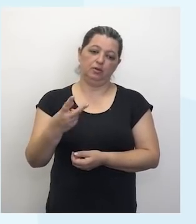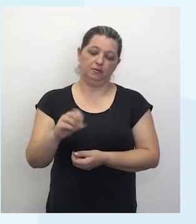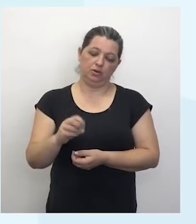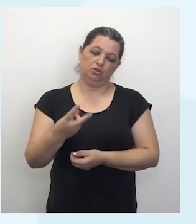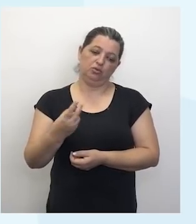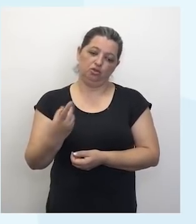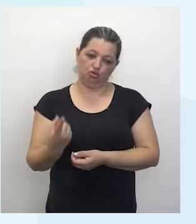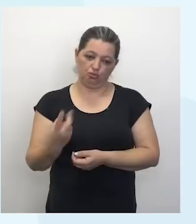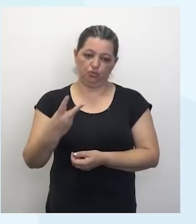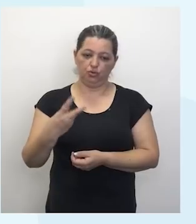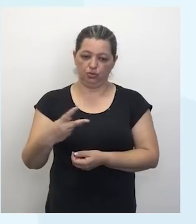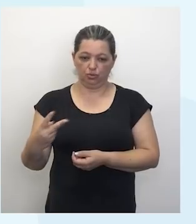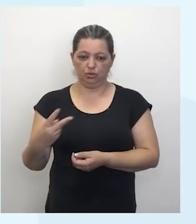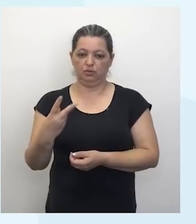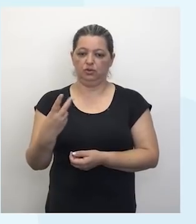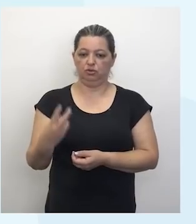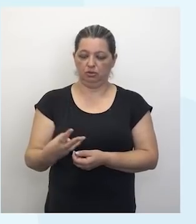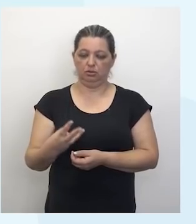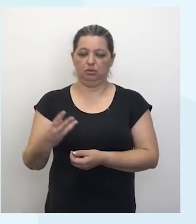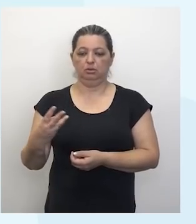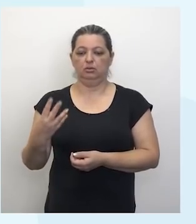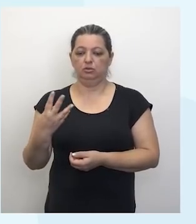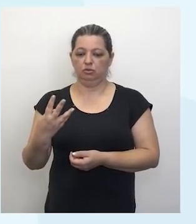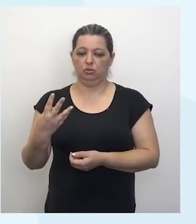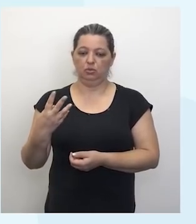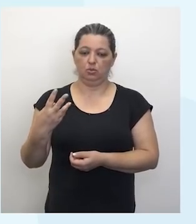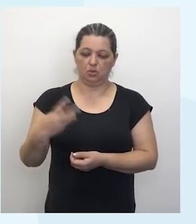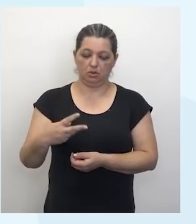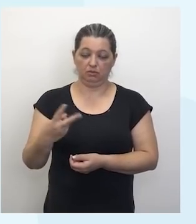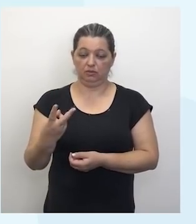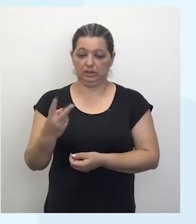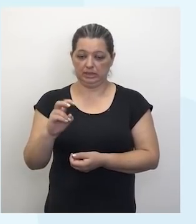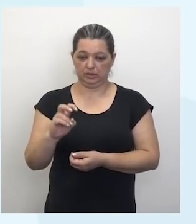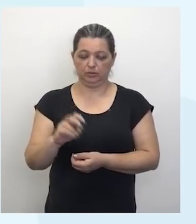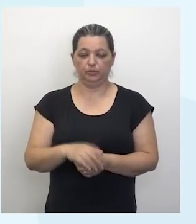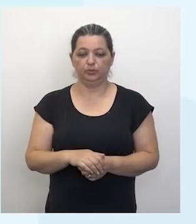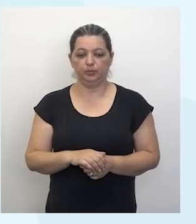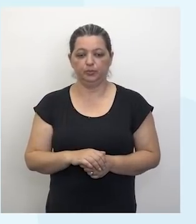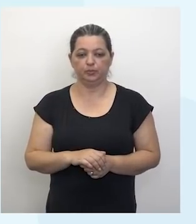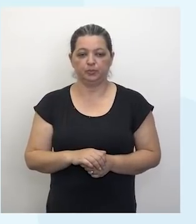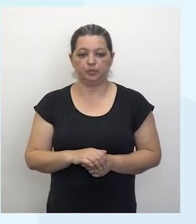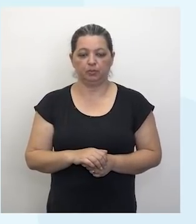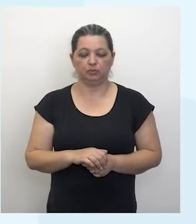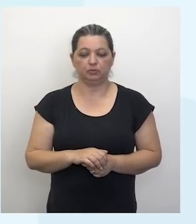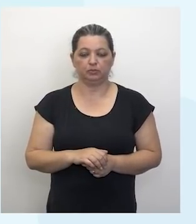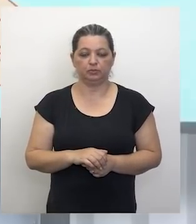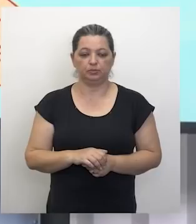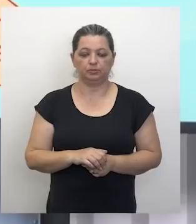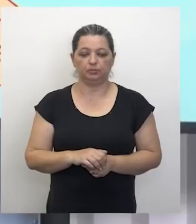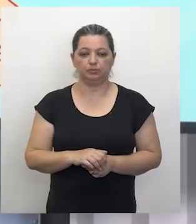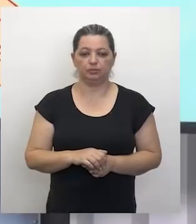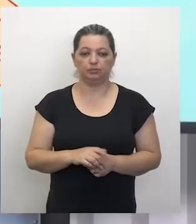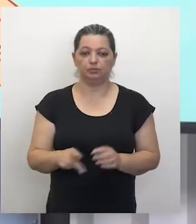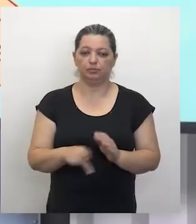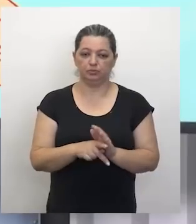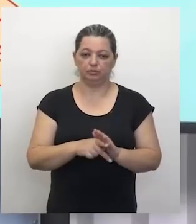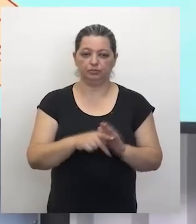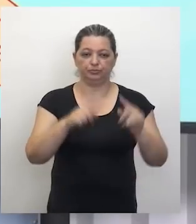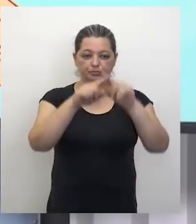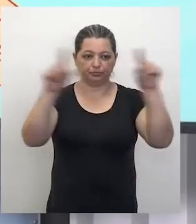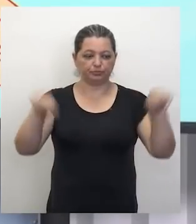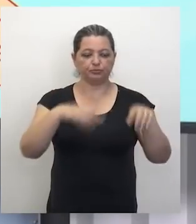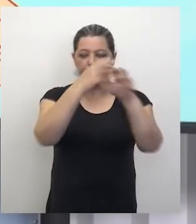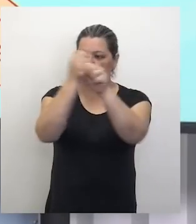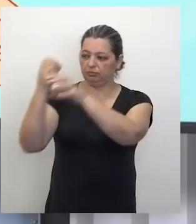21, 22, 23, 24, 25. Então, o perímetro, ele também foi aumentado em 5